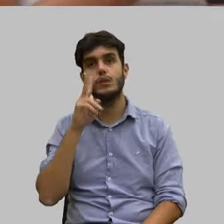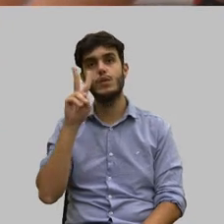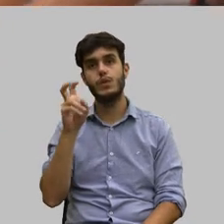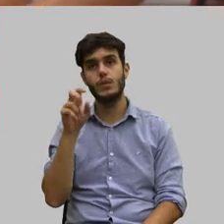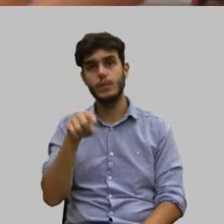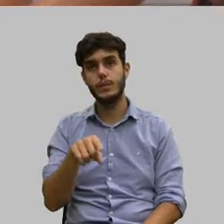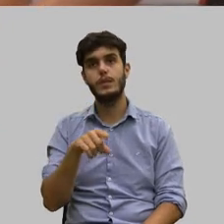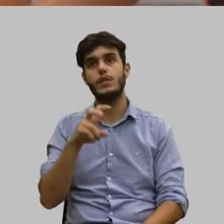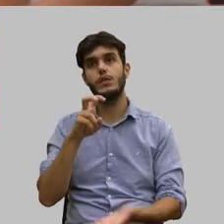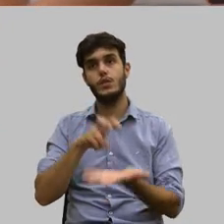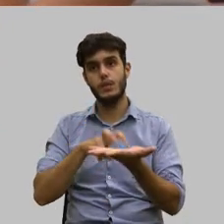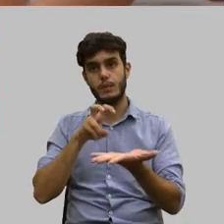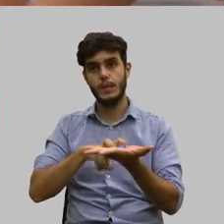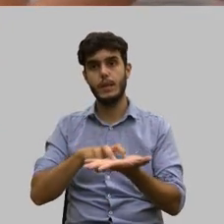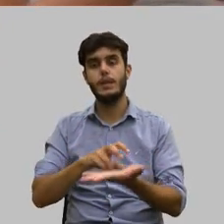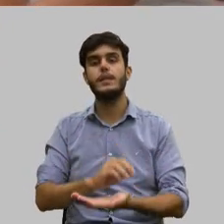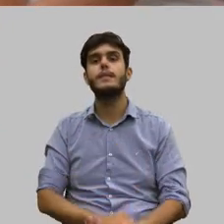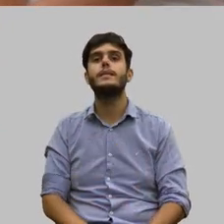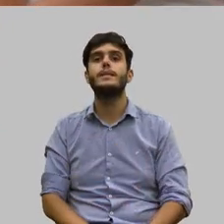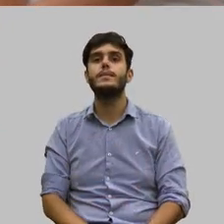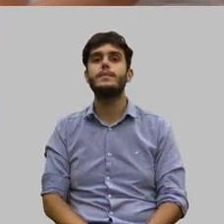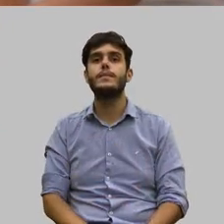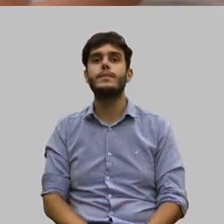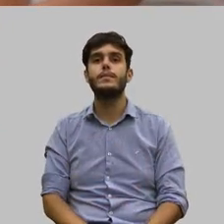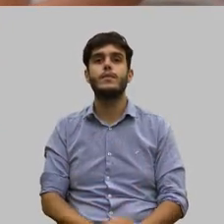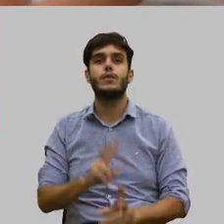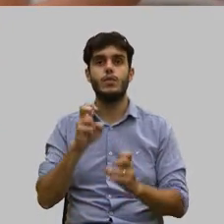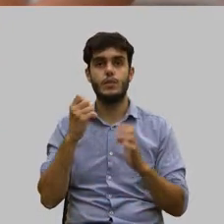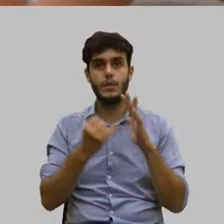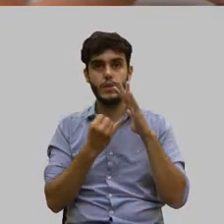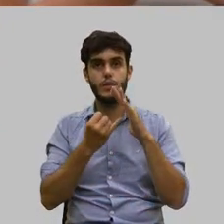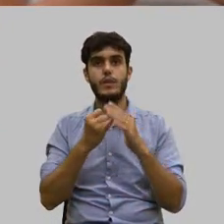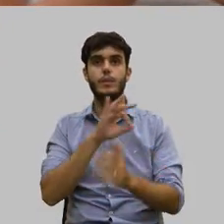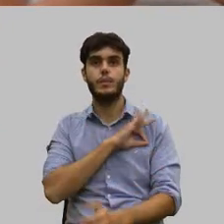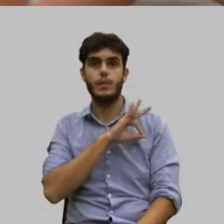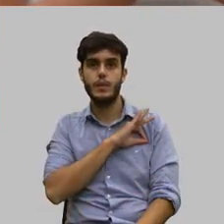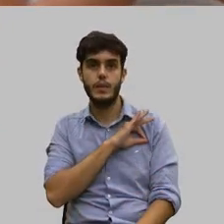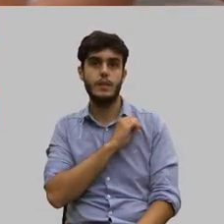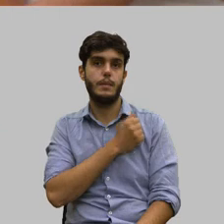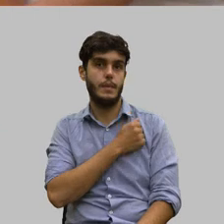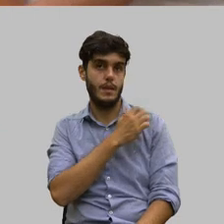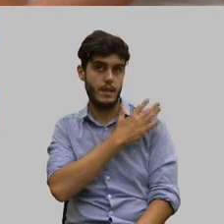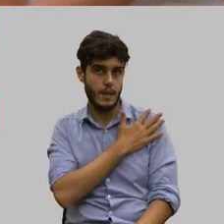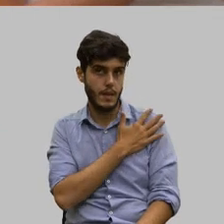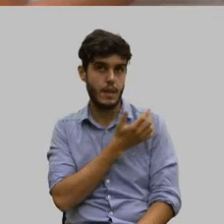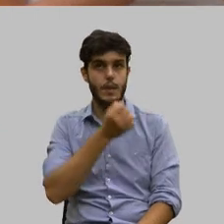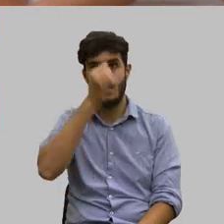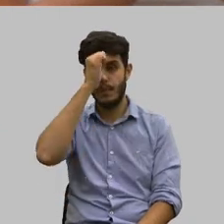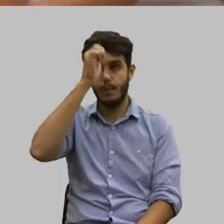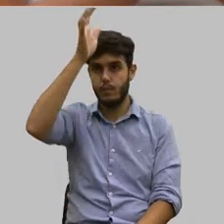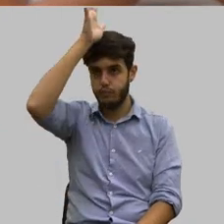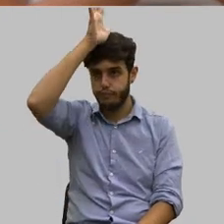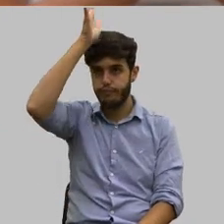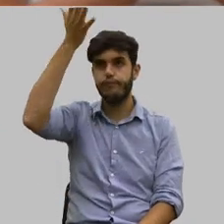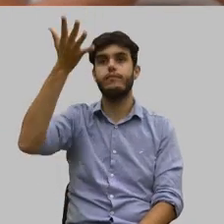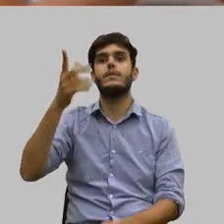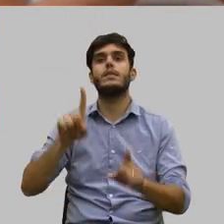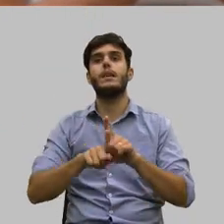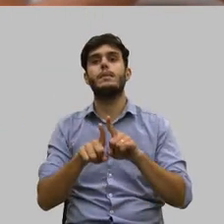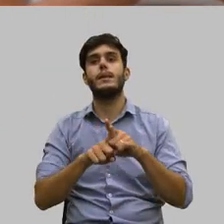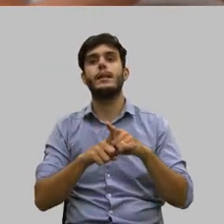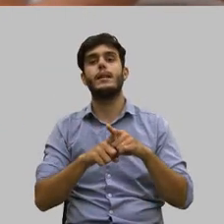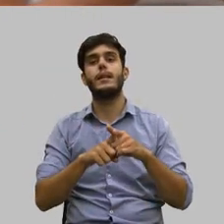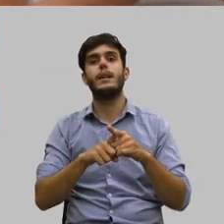parte da manhã em relação à nossa instituição polícia militar e a nossa instituição Corpo de Bombeiros pelos